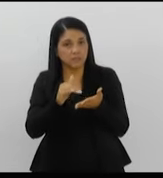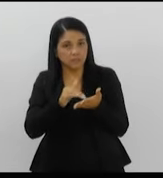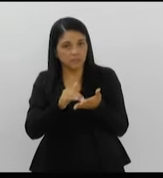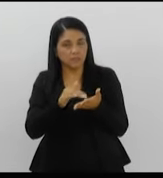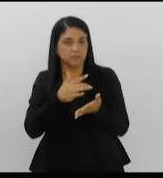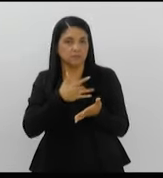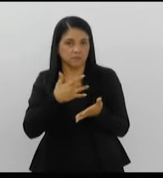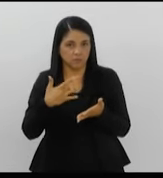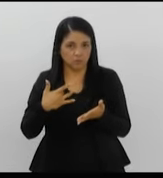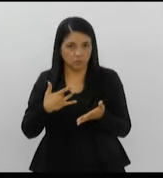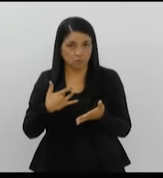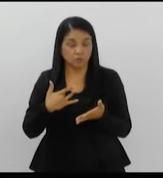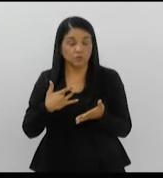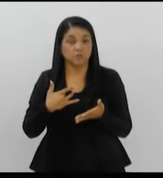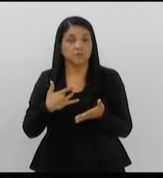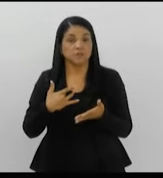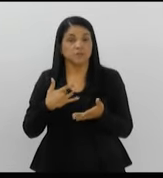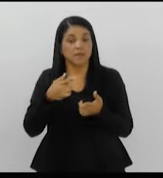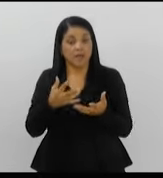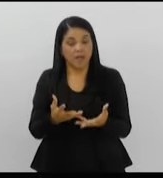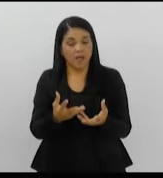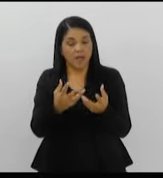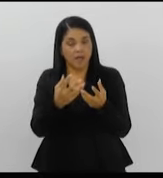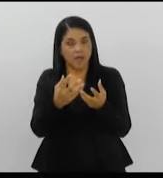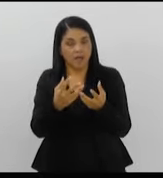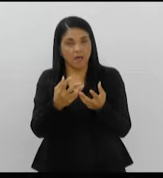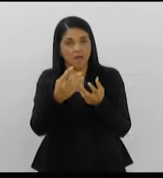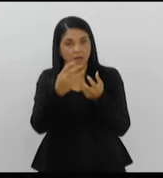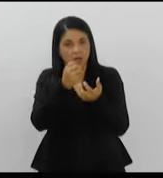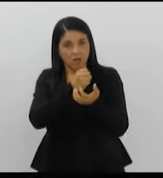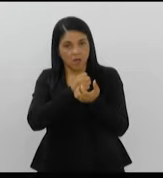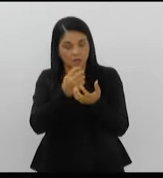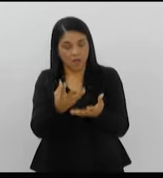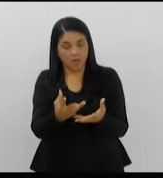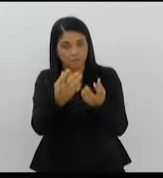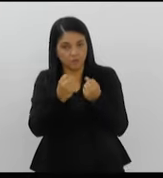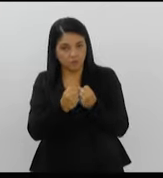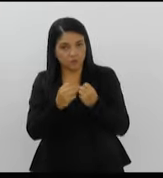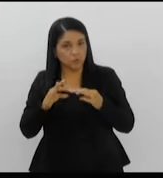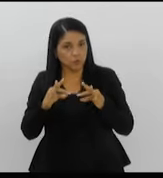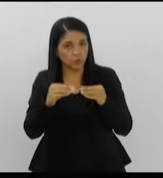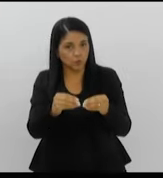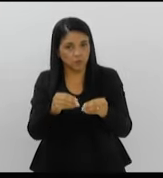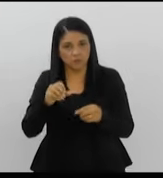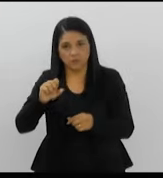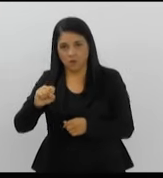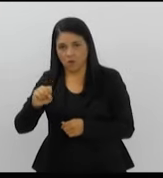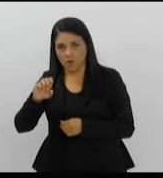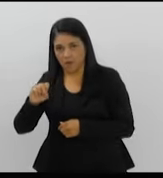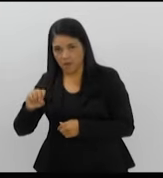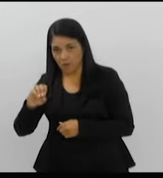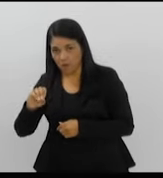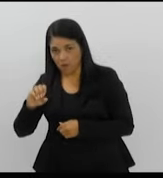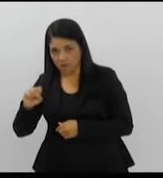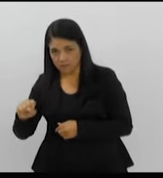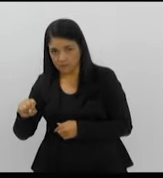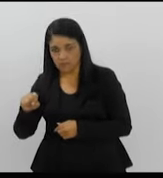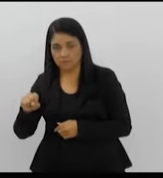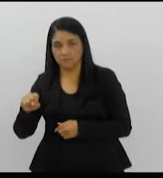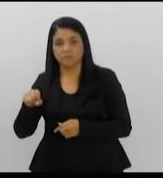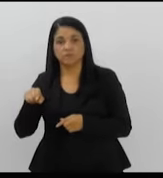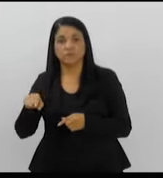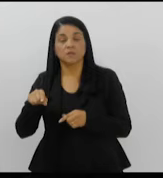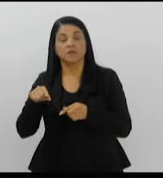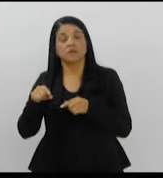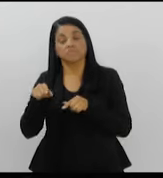modo que a secretaria absorvesse todas as organizações sociais através da